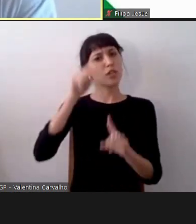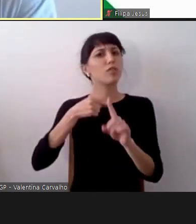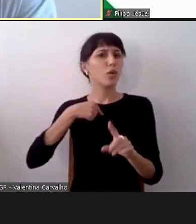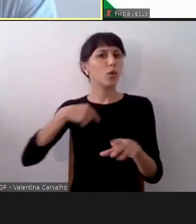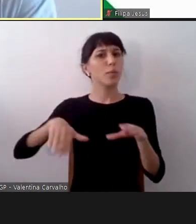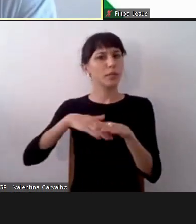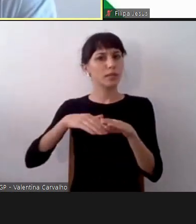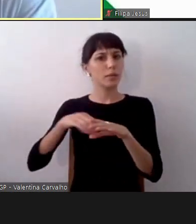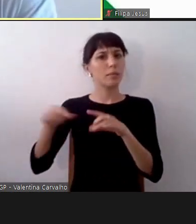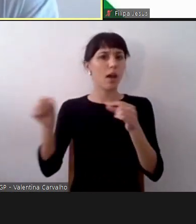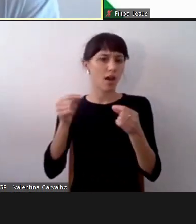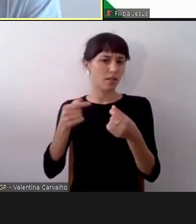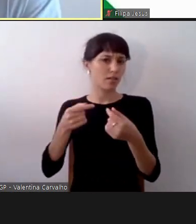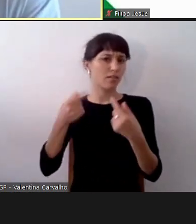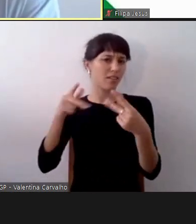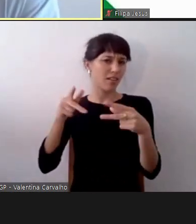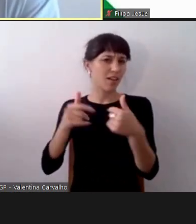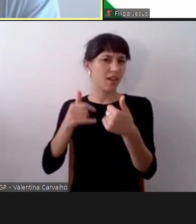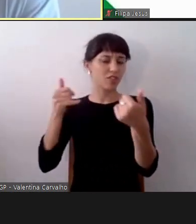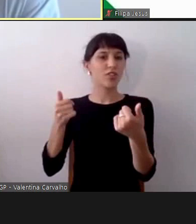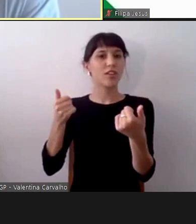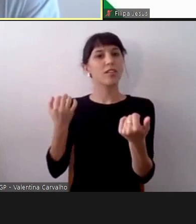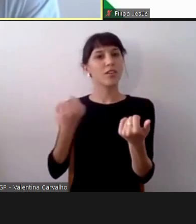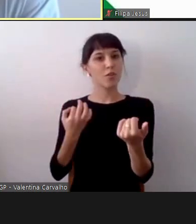da professora Luísa Neto